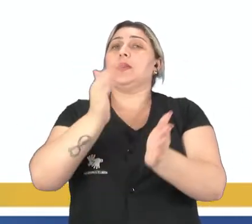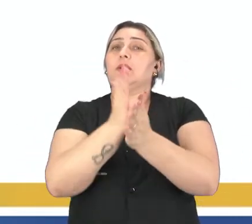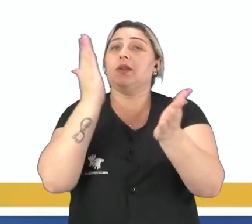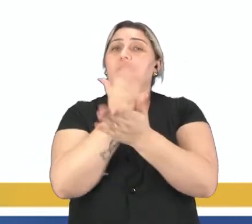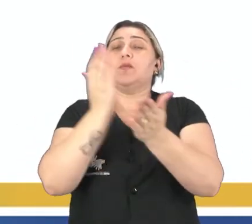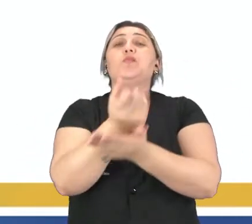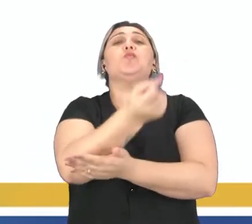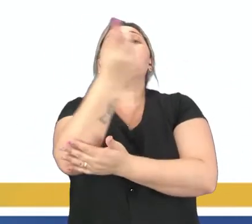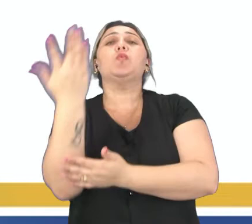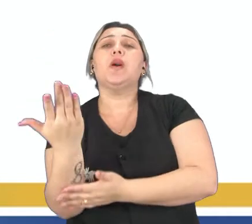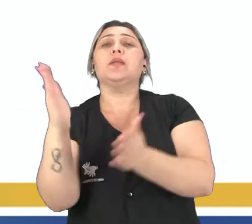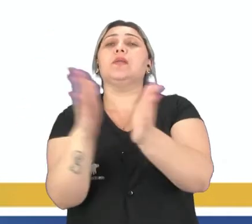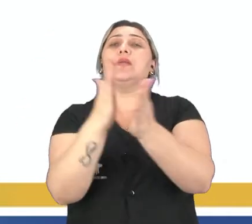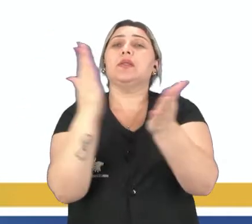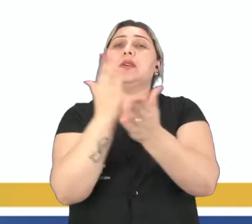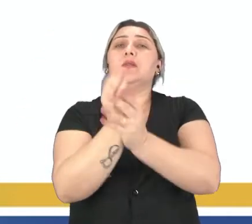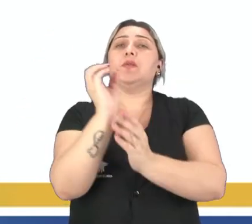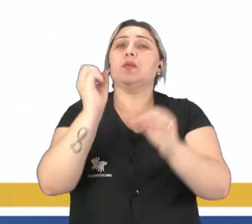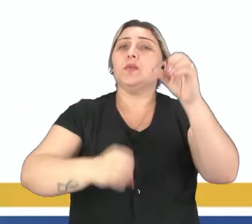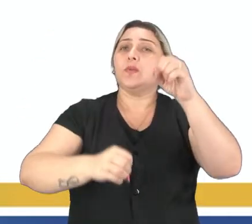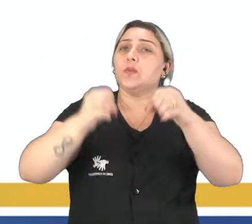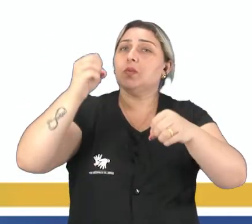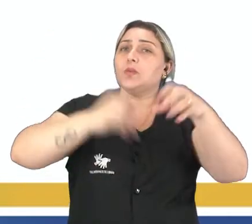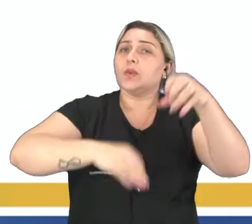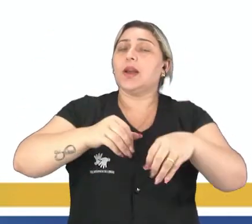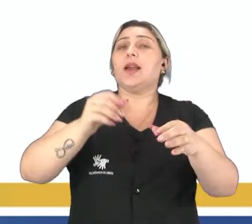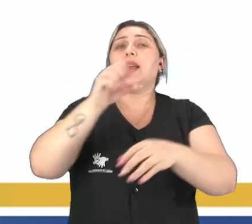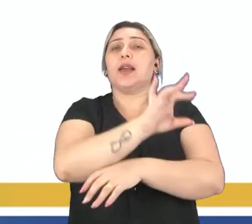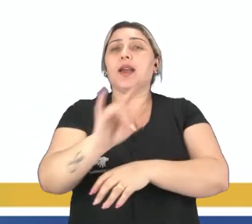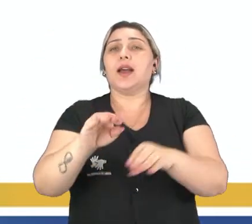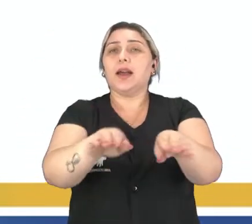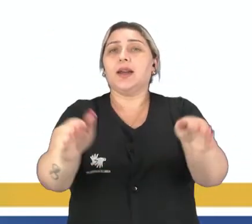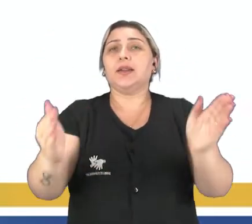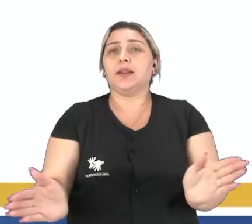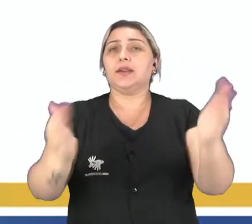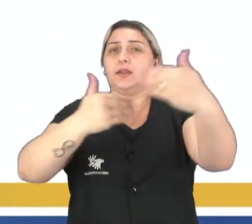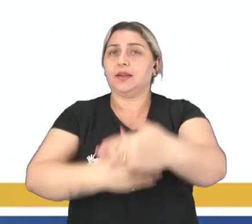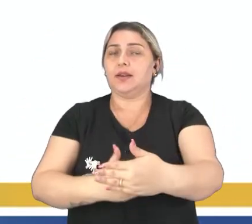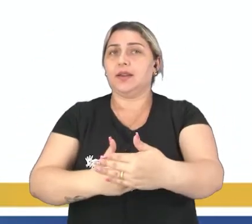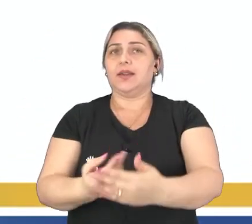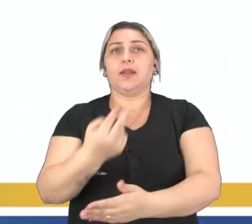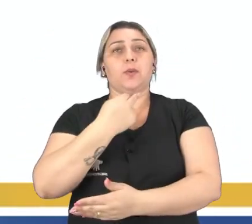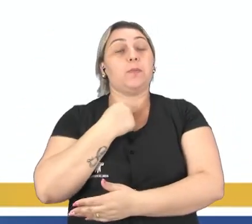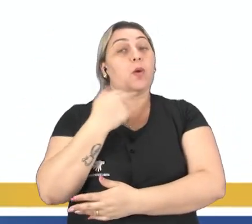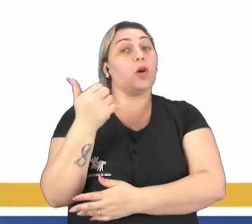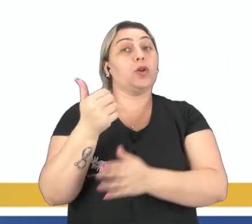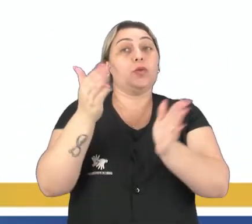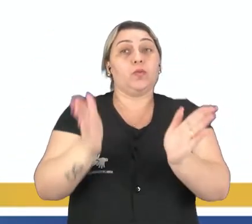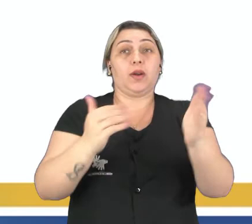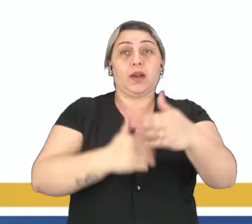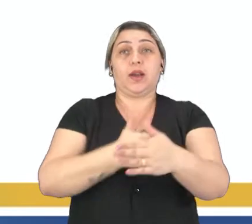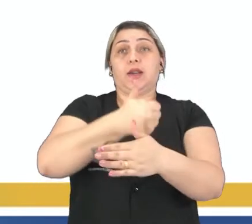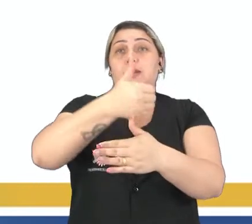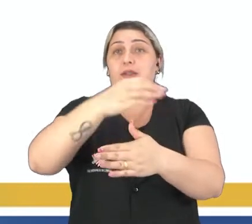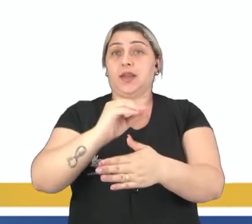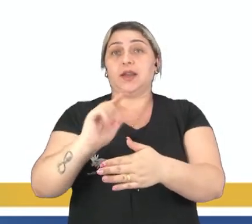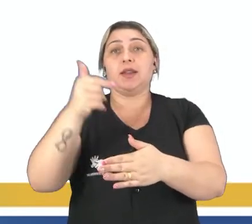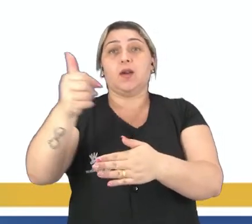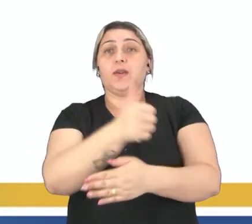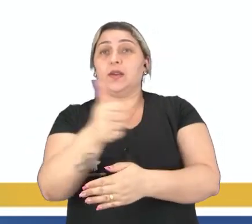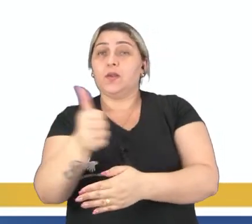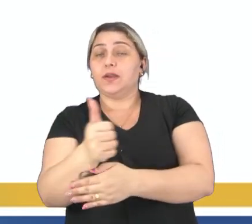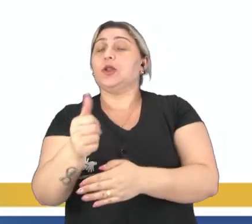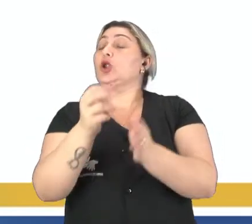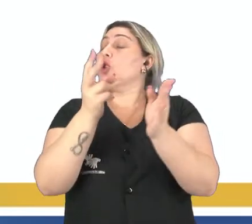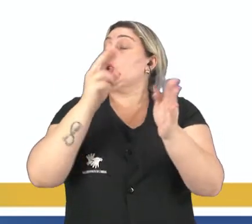livros foram colocados em cada caixa? Ou seja, não pode ter numa caixa 11 livros e na outra 10. Não,